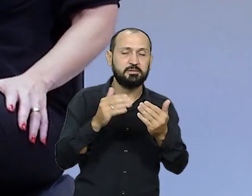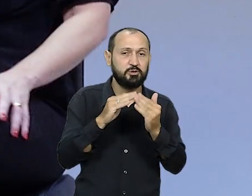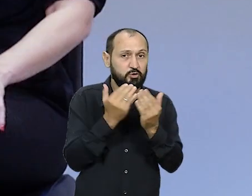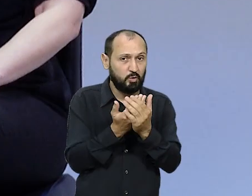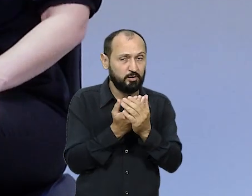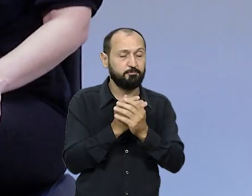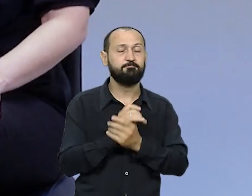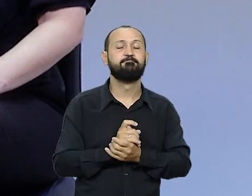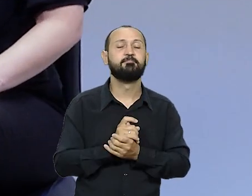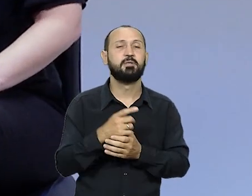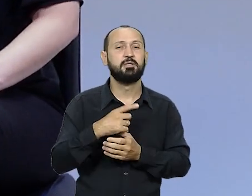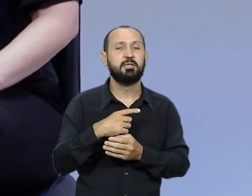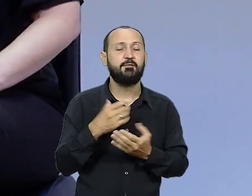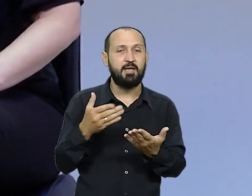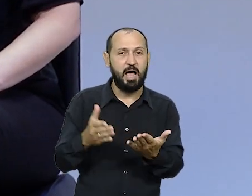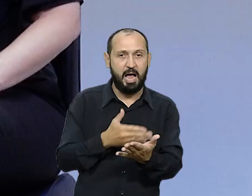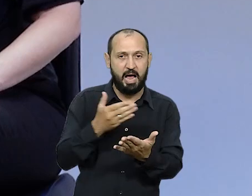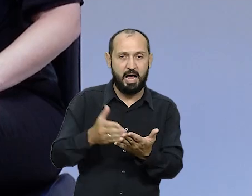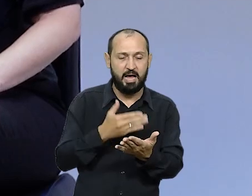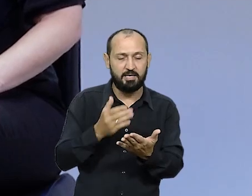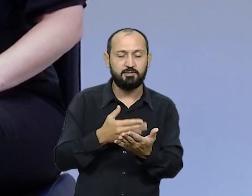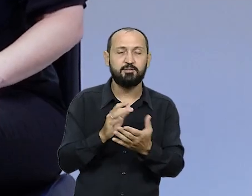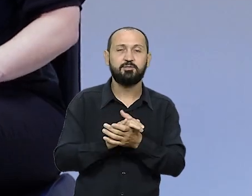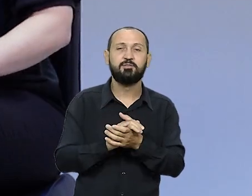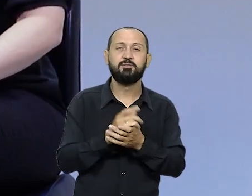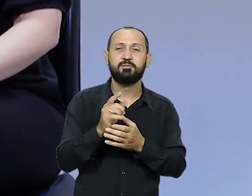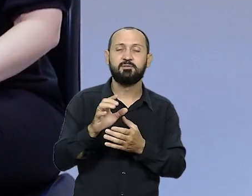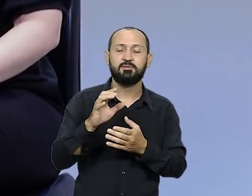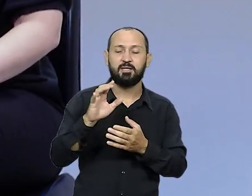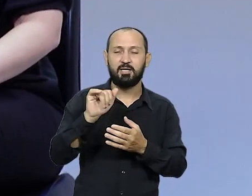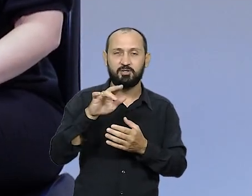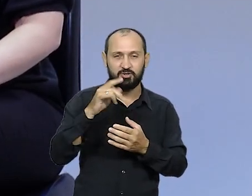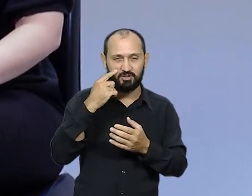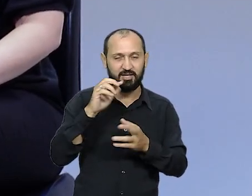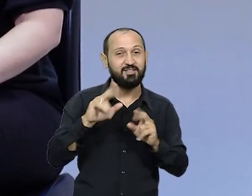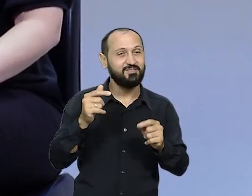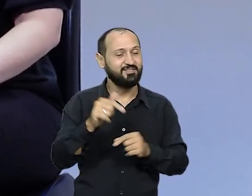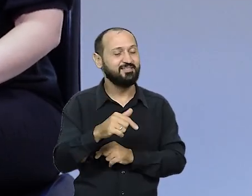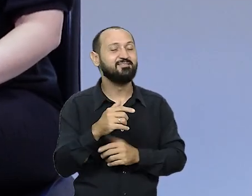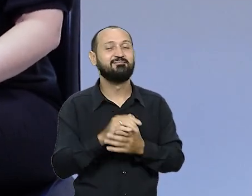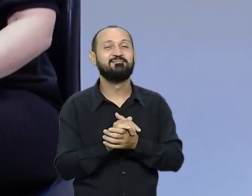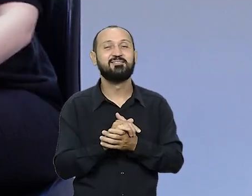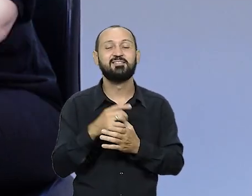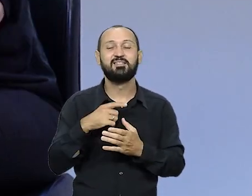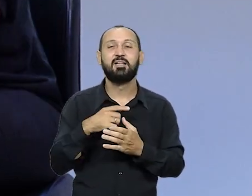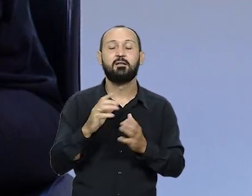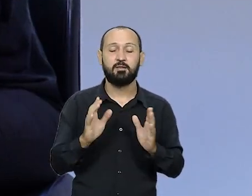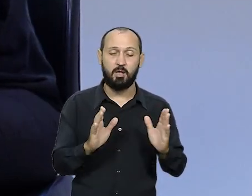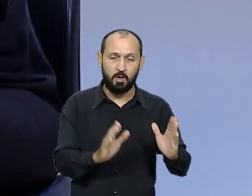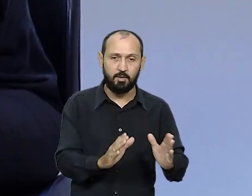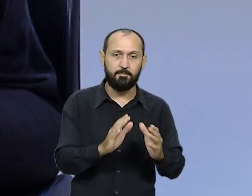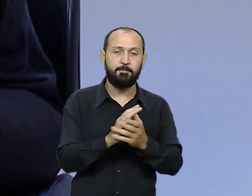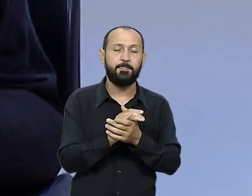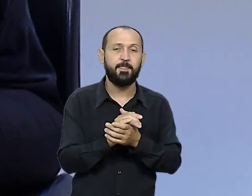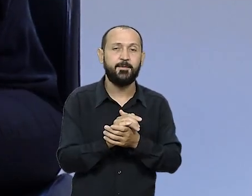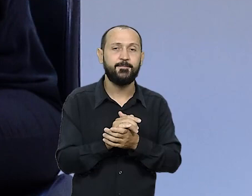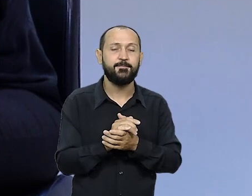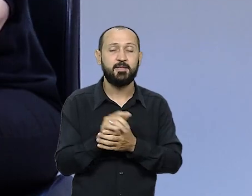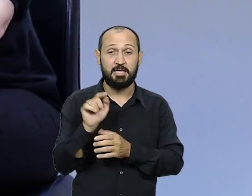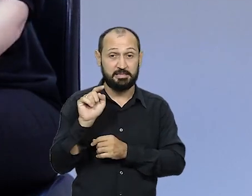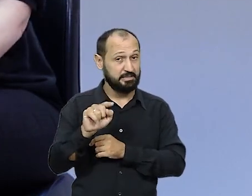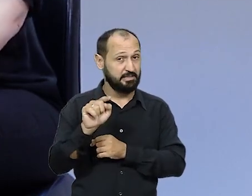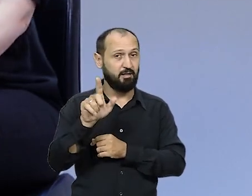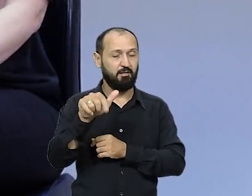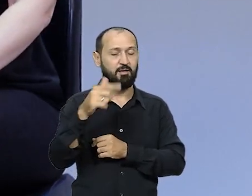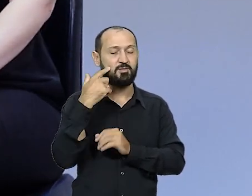Nós temos também a cartilha. Eu sei que tem uma iniciativa aí bilíngue, né? Tem a cartilha, que essa ela... Essa aí,